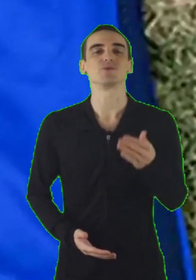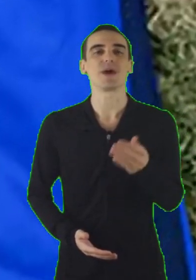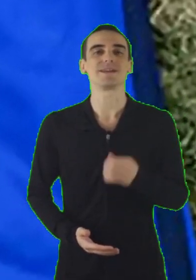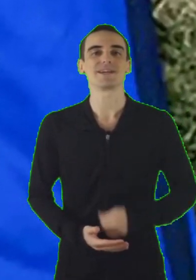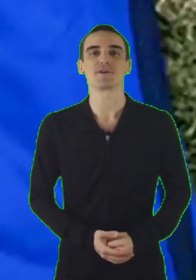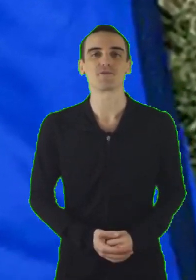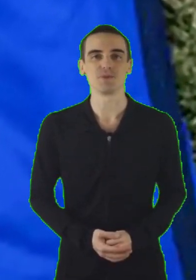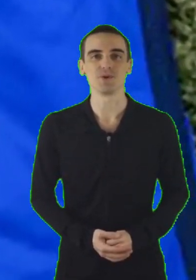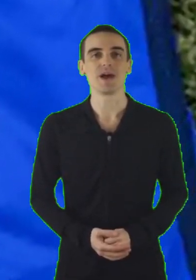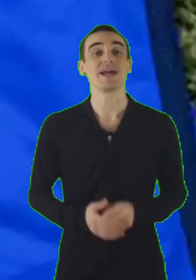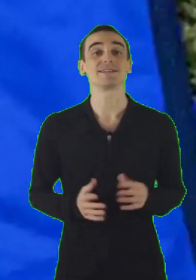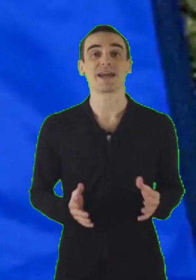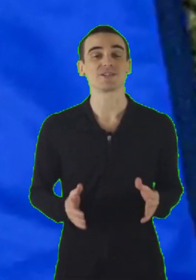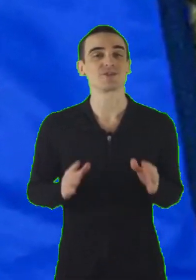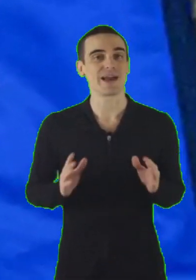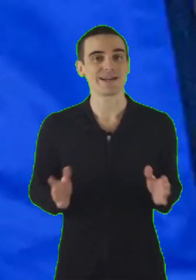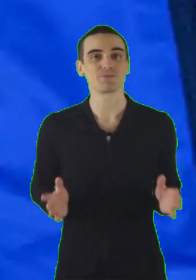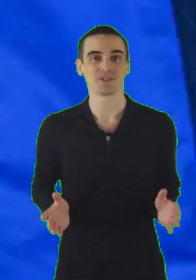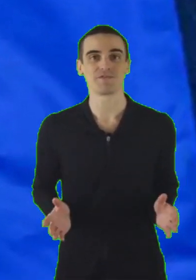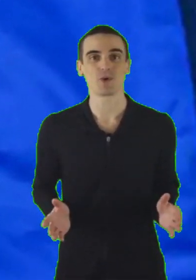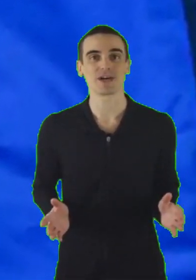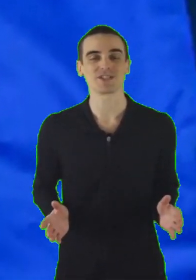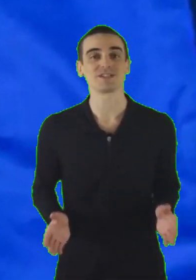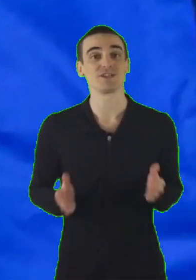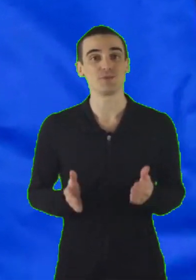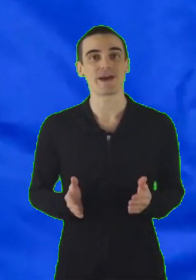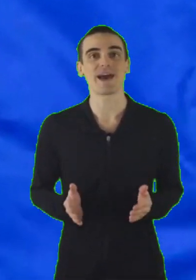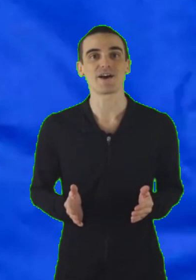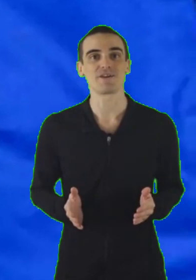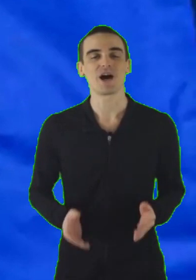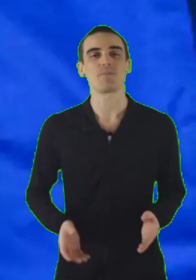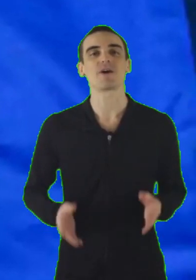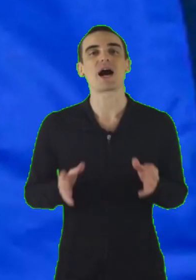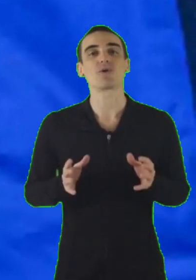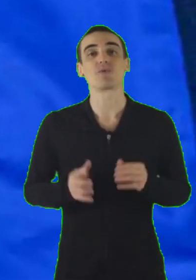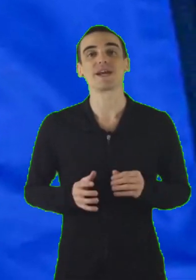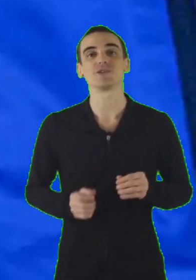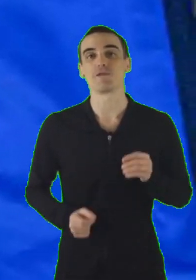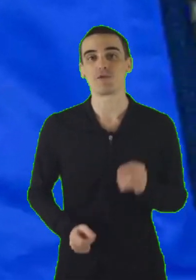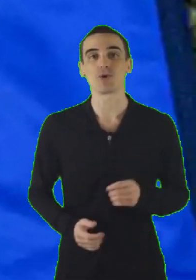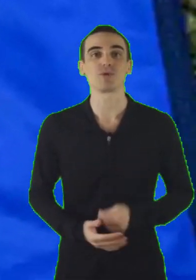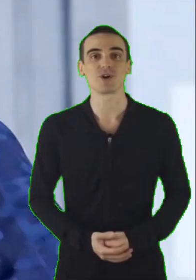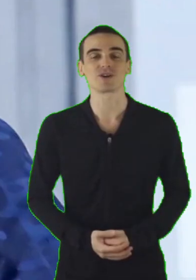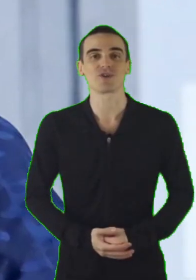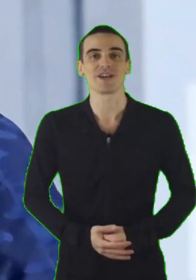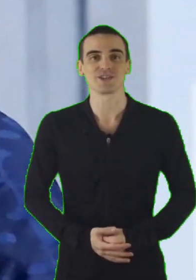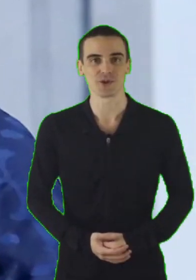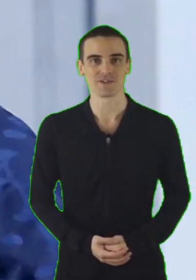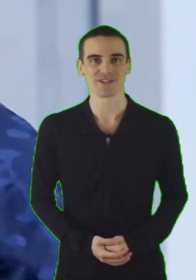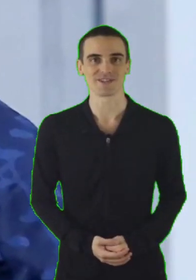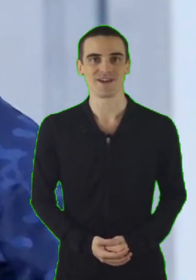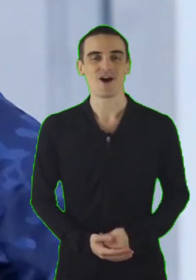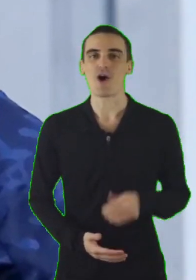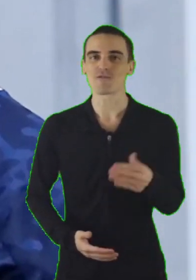like nesse vídeo para o YouTube continuar divulgando essas informações para você. Obrigado! Continuando, Ronaldo